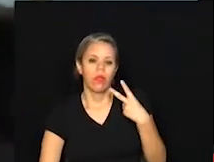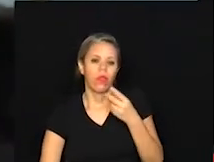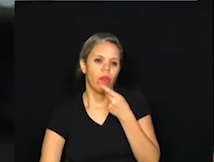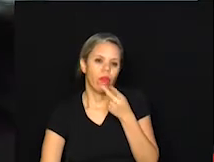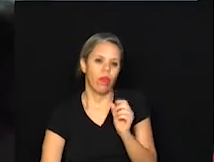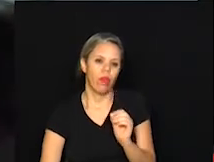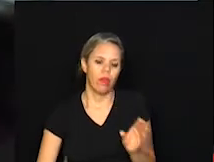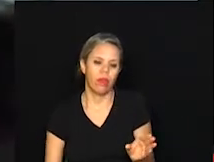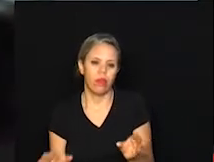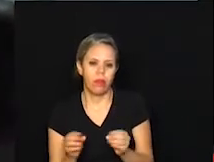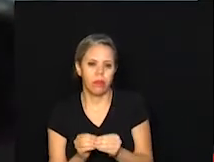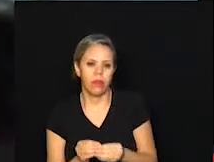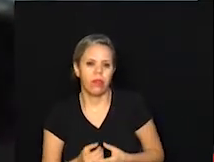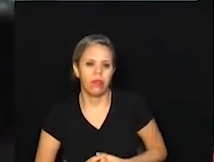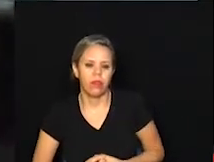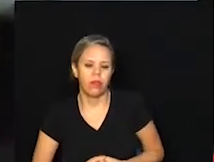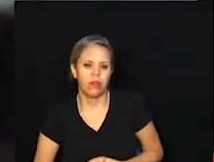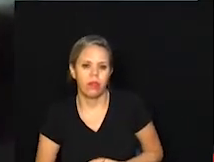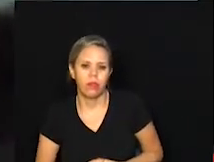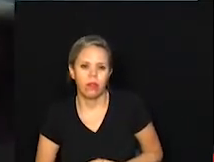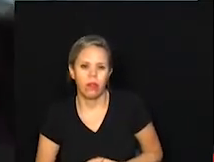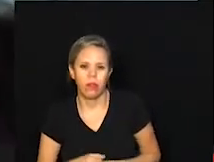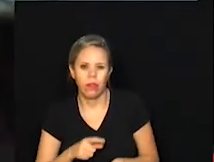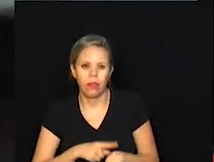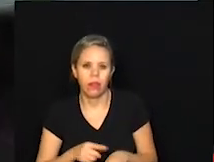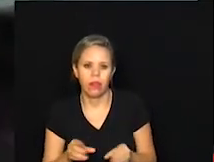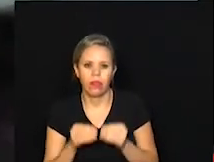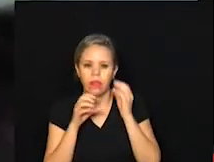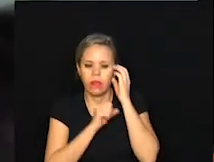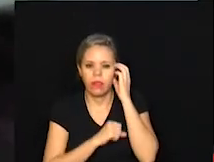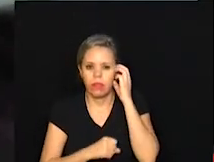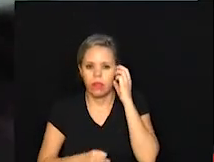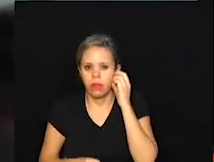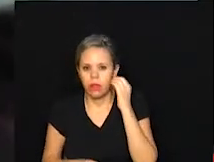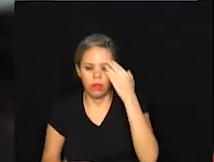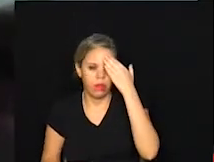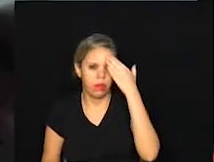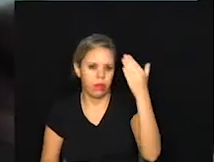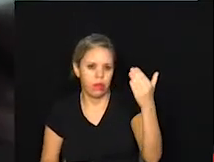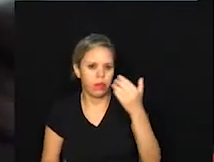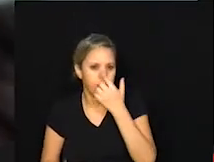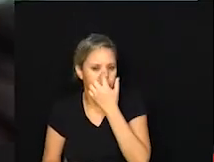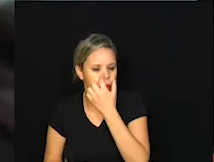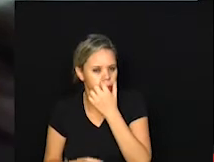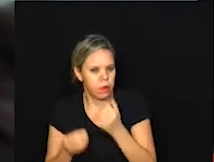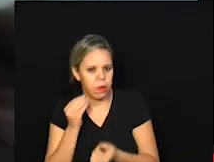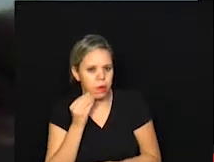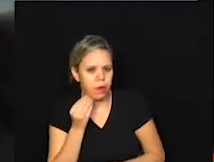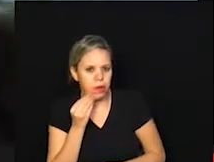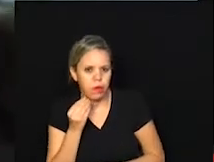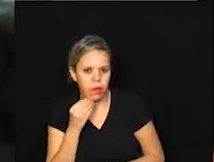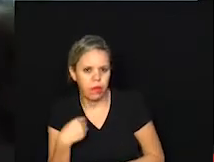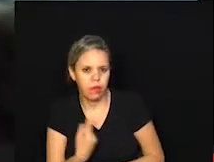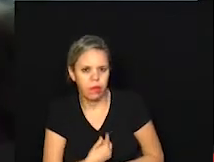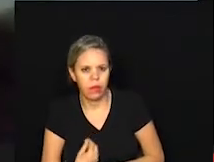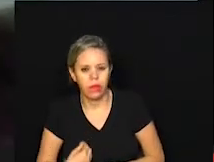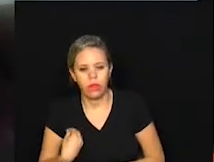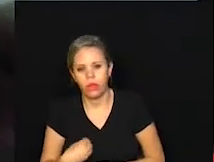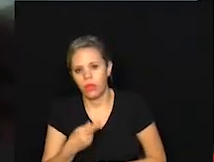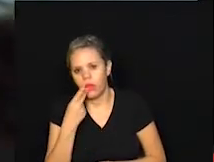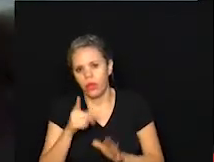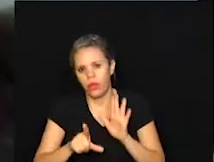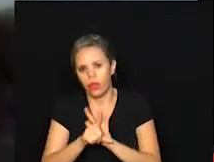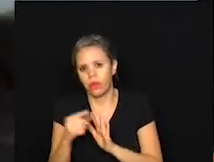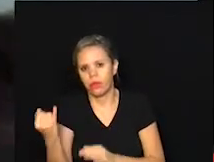para a vereadora está acabando o tempo, então vou ser rapidinha. Agradecer mesmo essa oportunidade. Nós estamos falando de uma lei